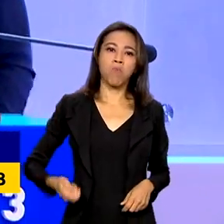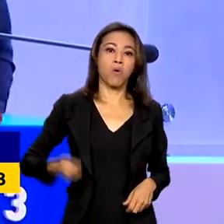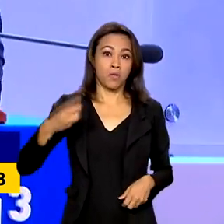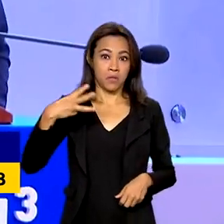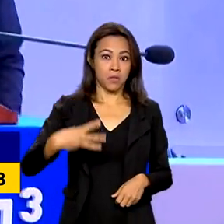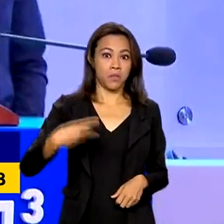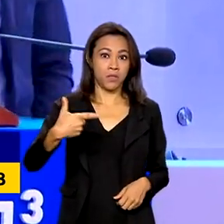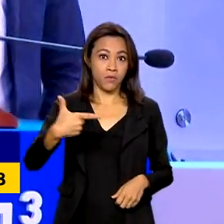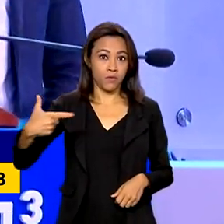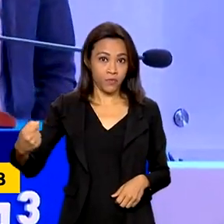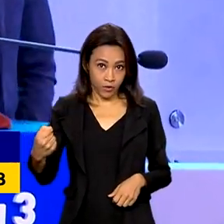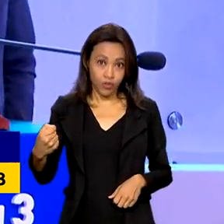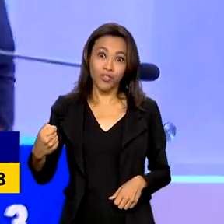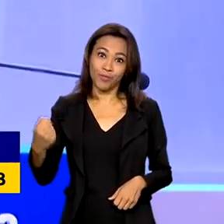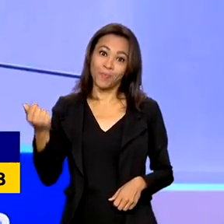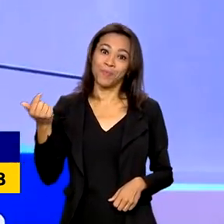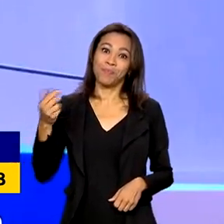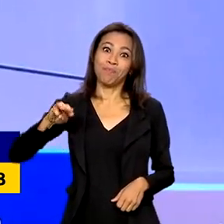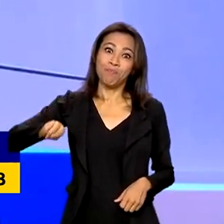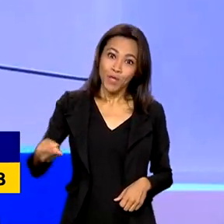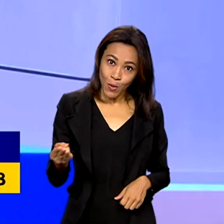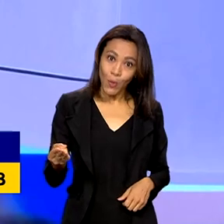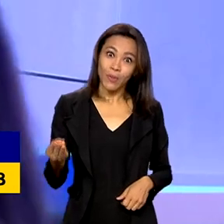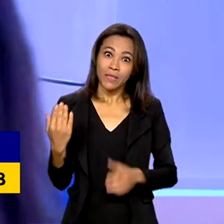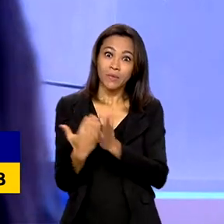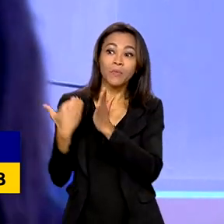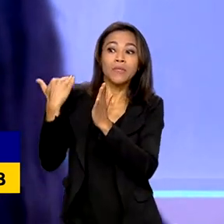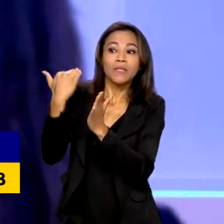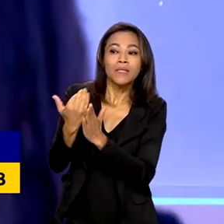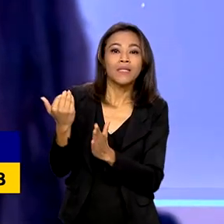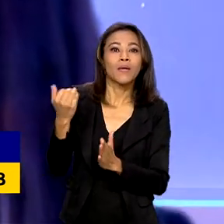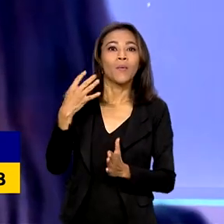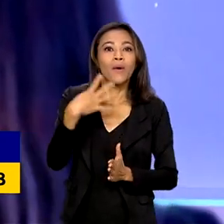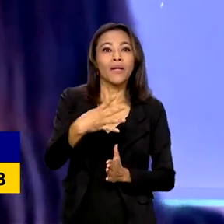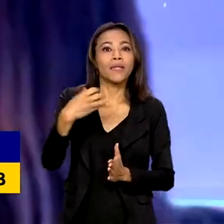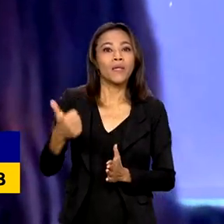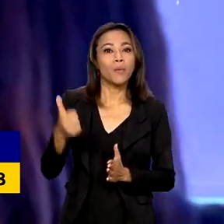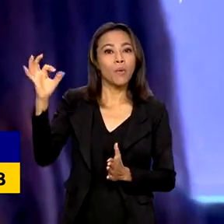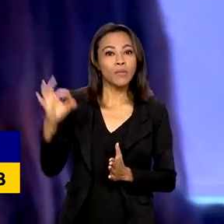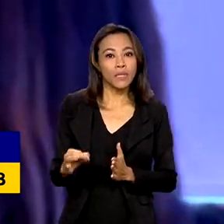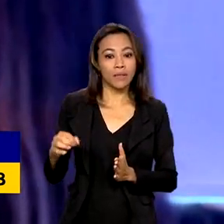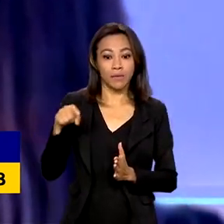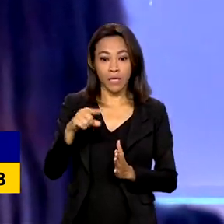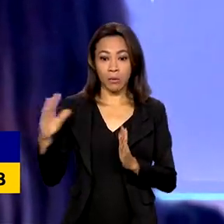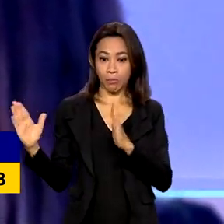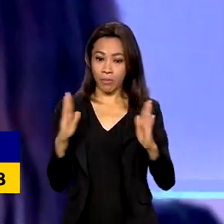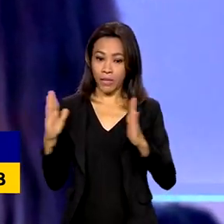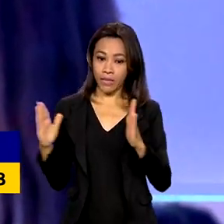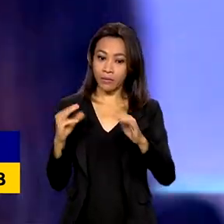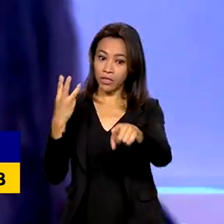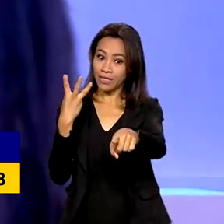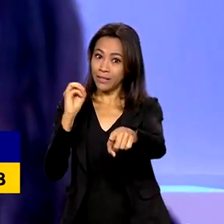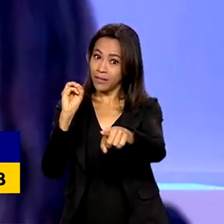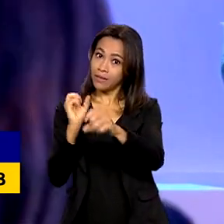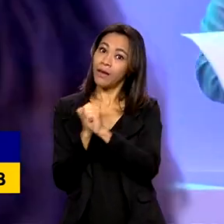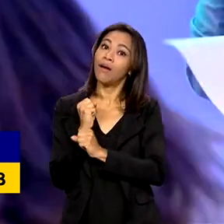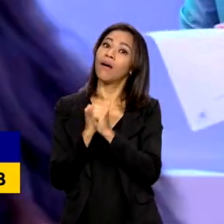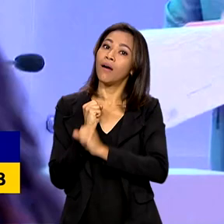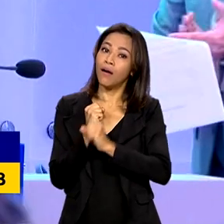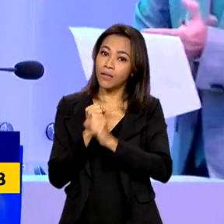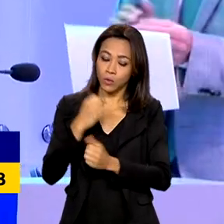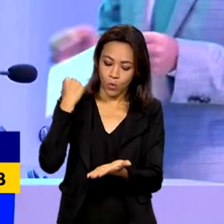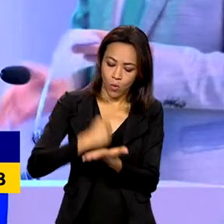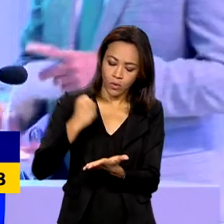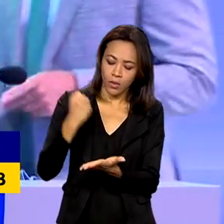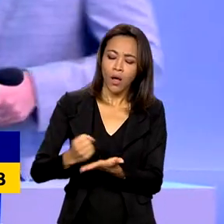de reais, um ganho de 41%. A Zurich tem prazo de 30 anos para explorar o terminal. O contrato deve